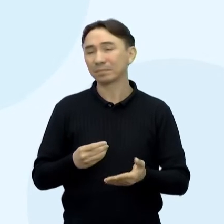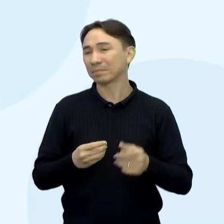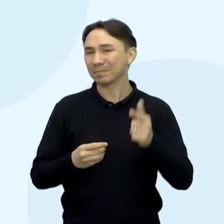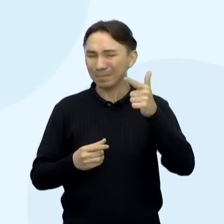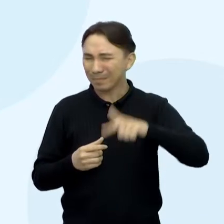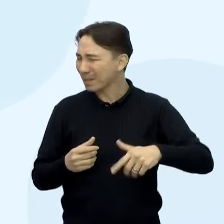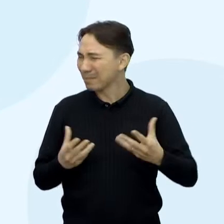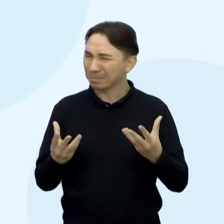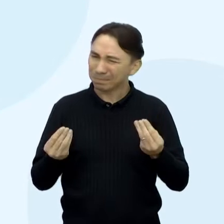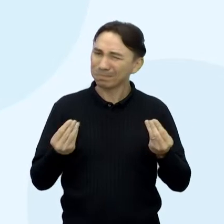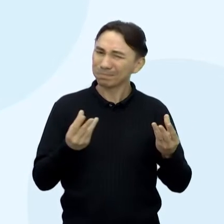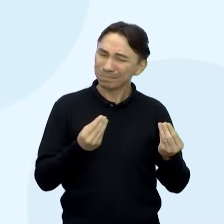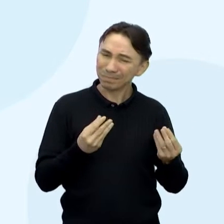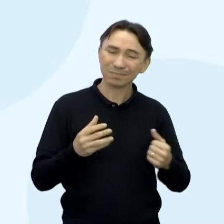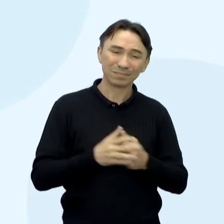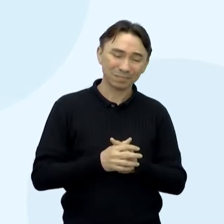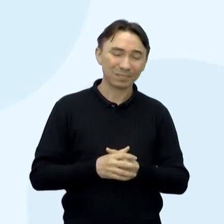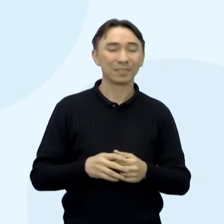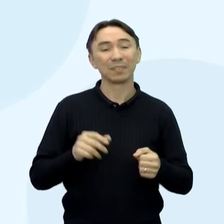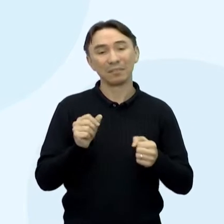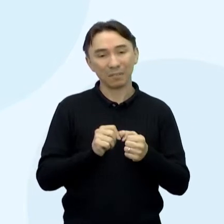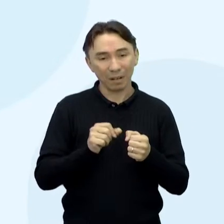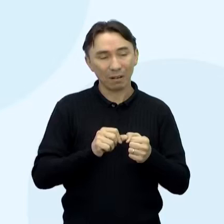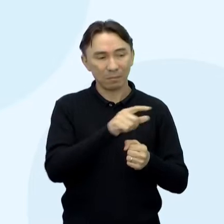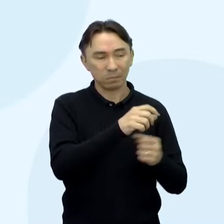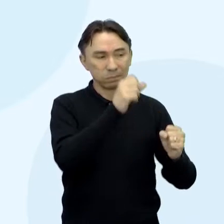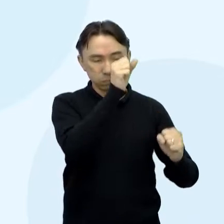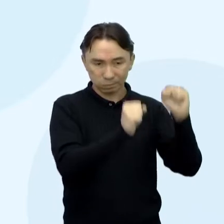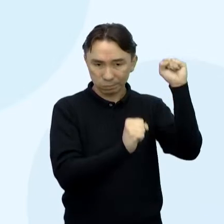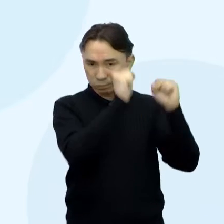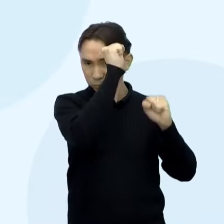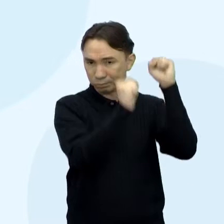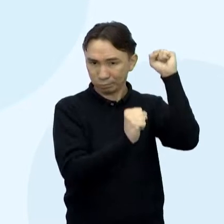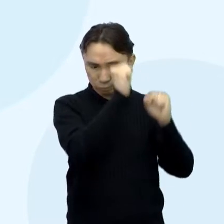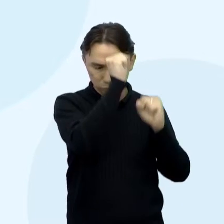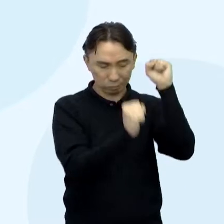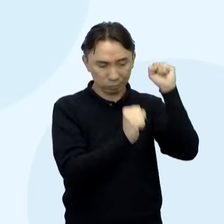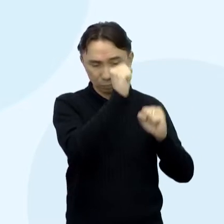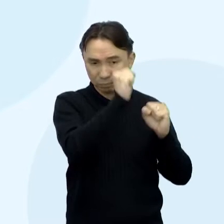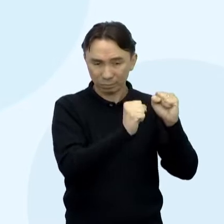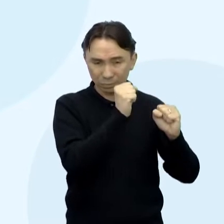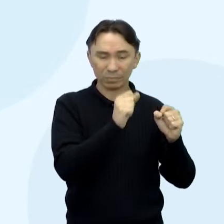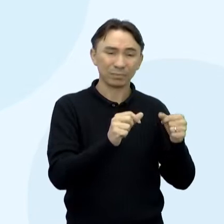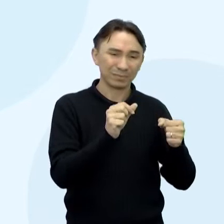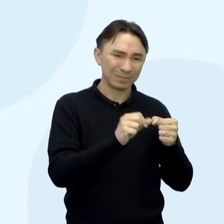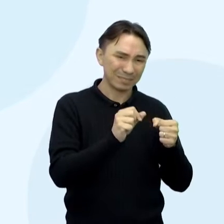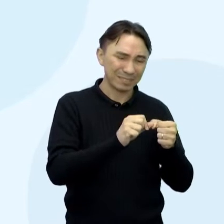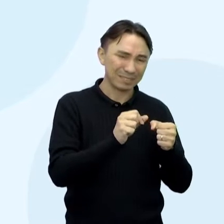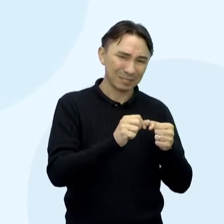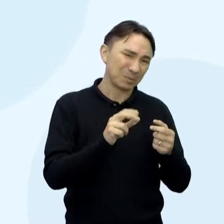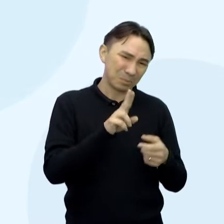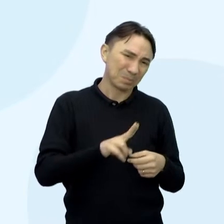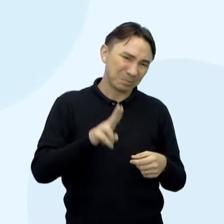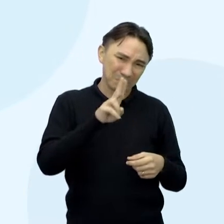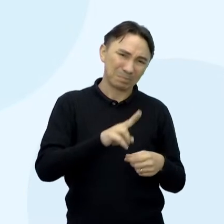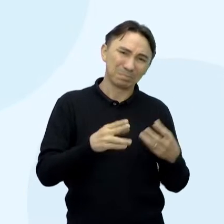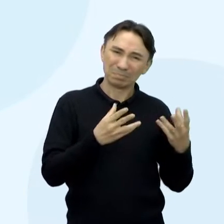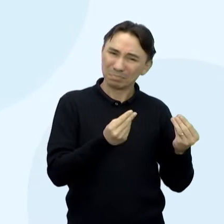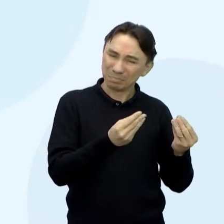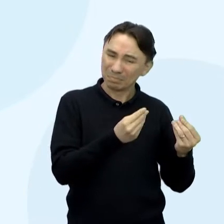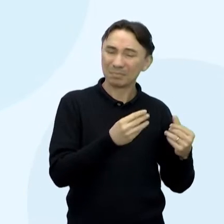tá? Então vai para a indústria, ocorre o processo de fabricação no qual são utilizados muitos recursos,